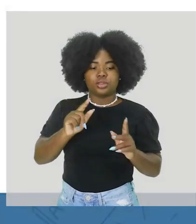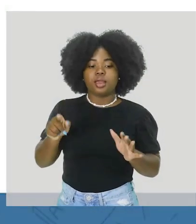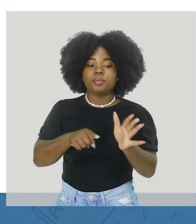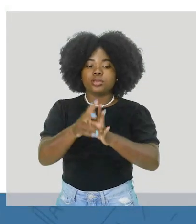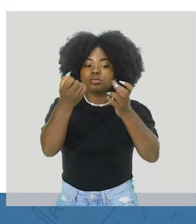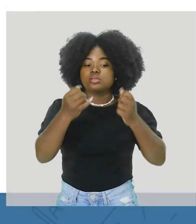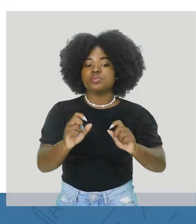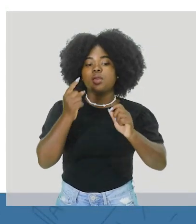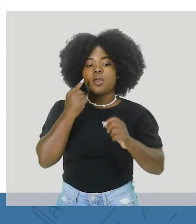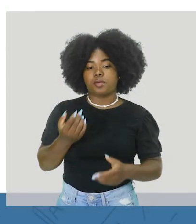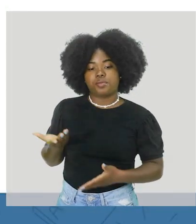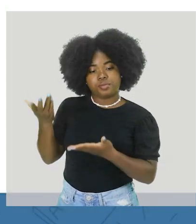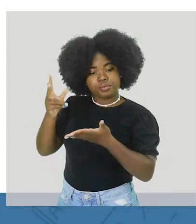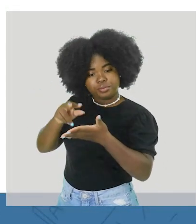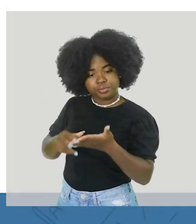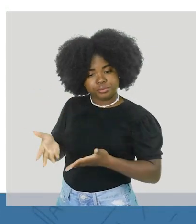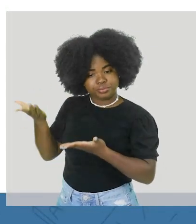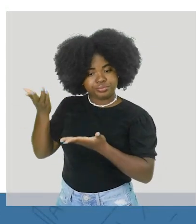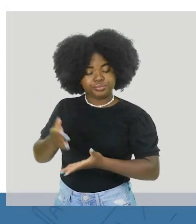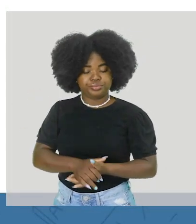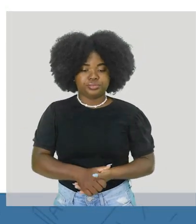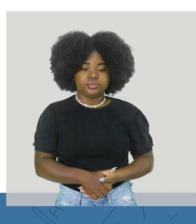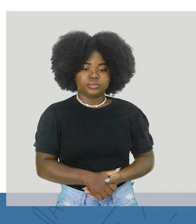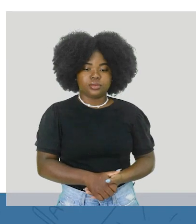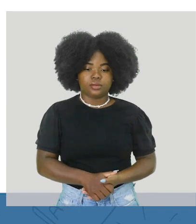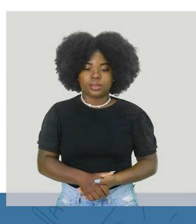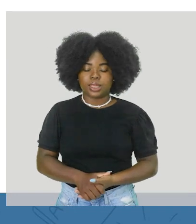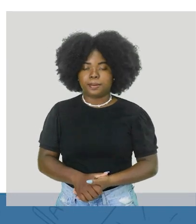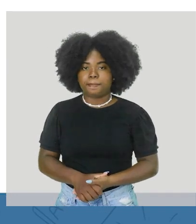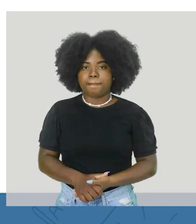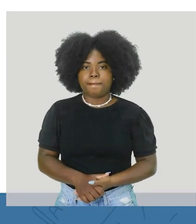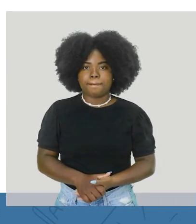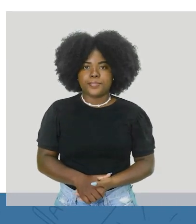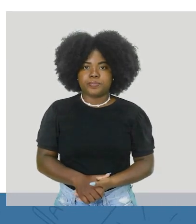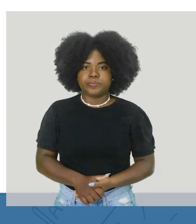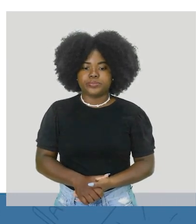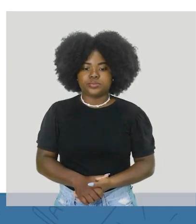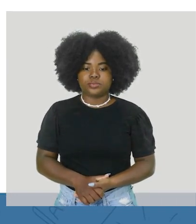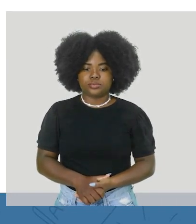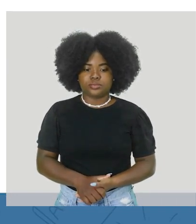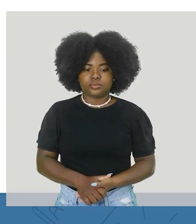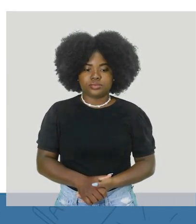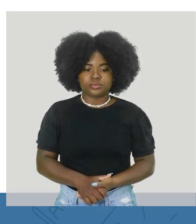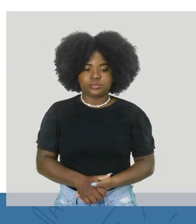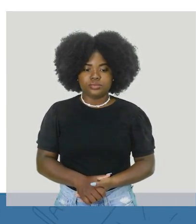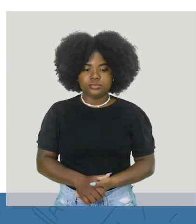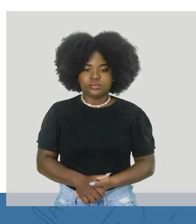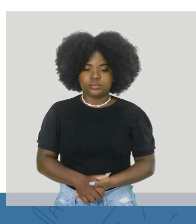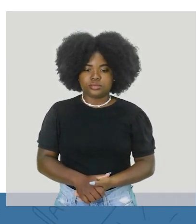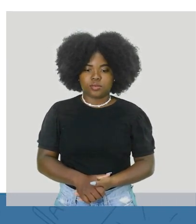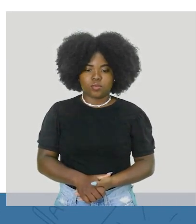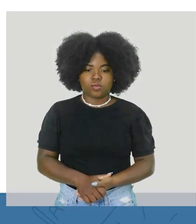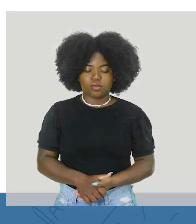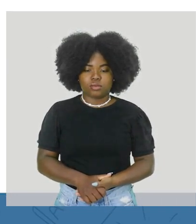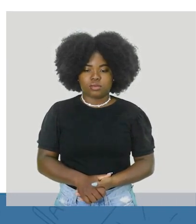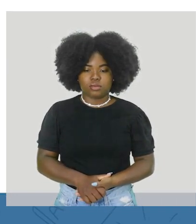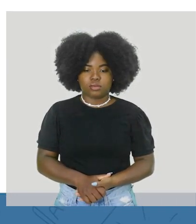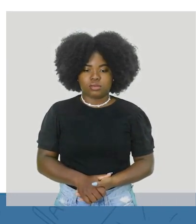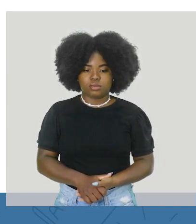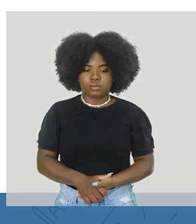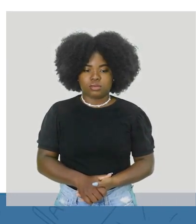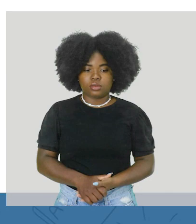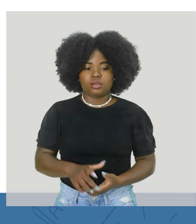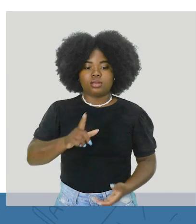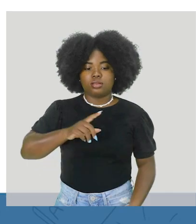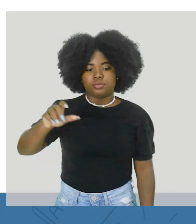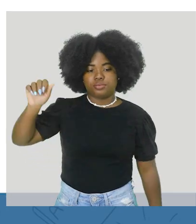dobrar a tensão máxima V do gerador, mantendo constante o valor da corrente elétrica I, o estudante deve dobrar o quê? Vamos lá. Letra